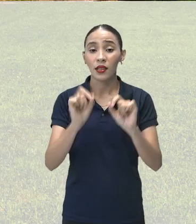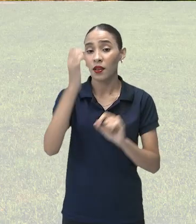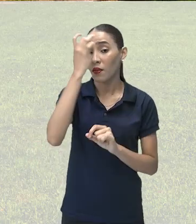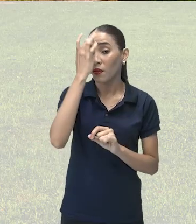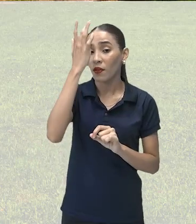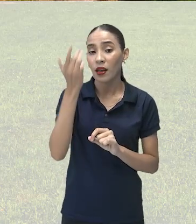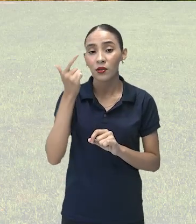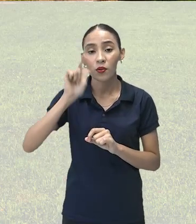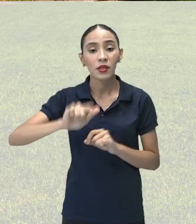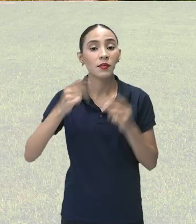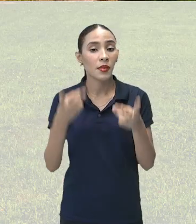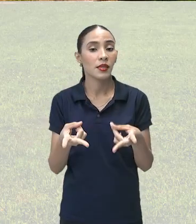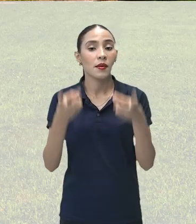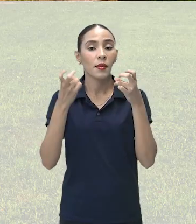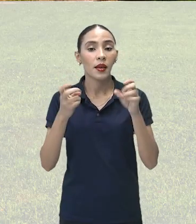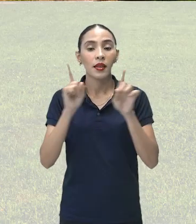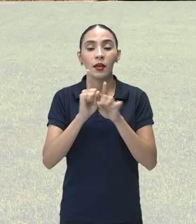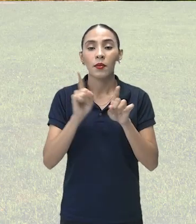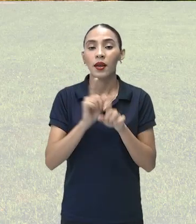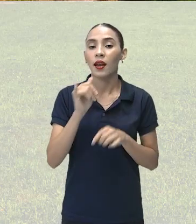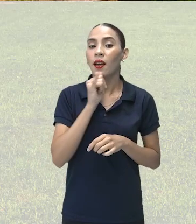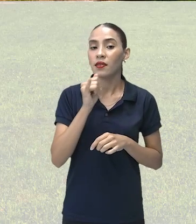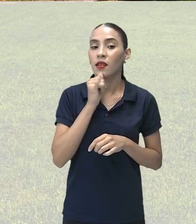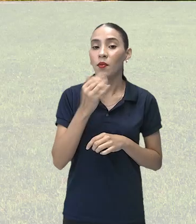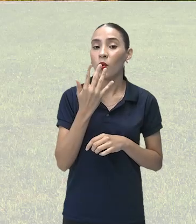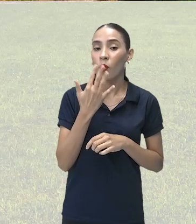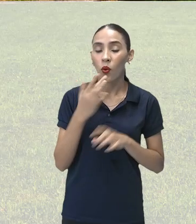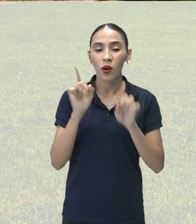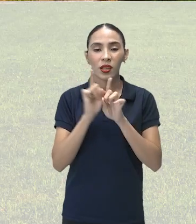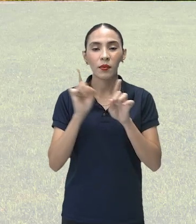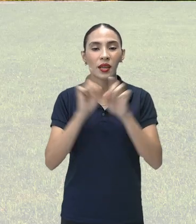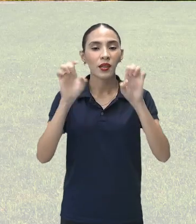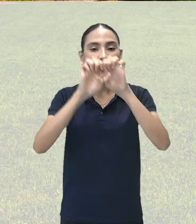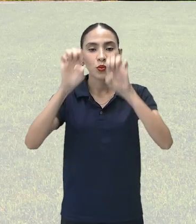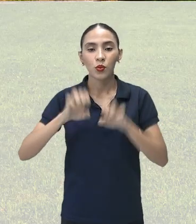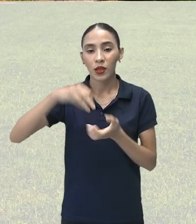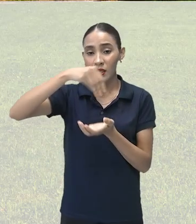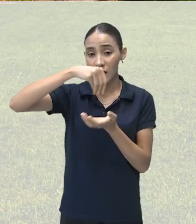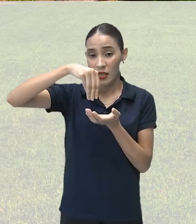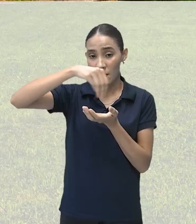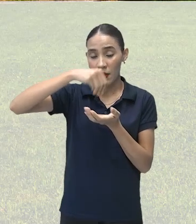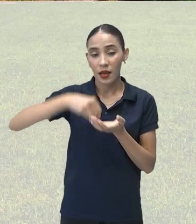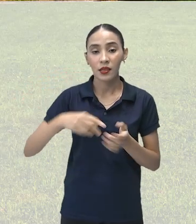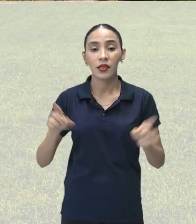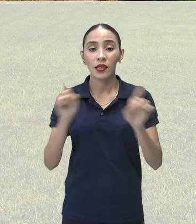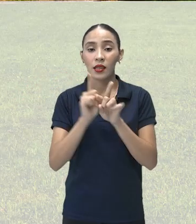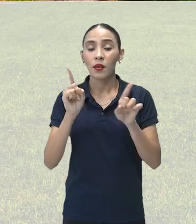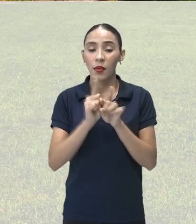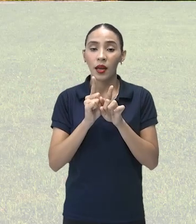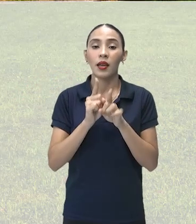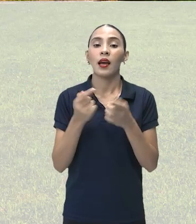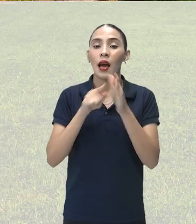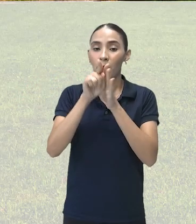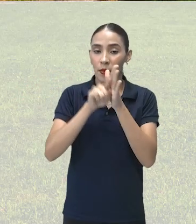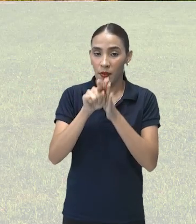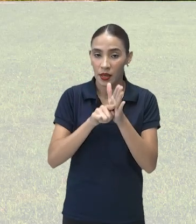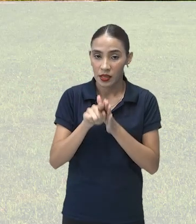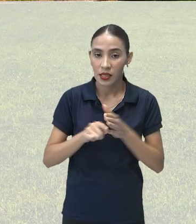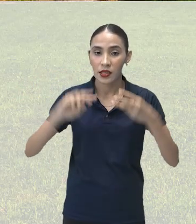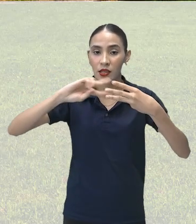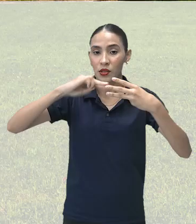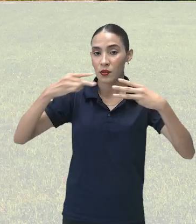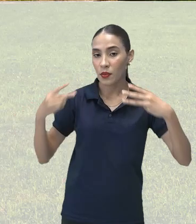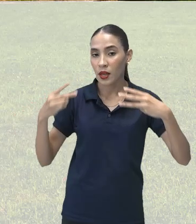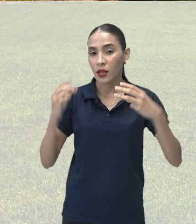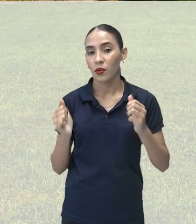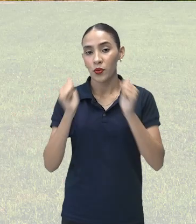facilmente observáveis, a exemplo da cor e forma das sementes. Além disso, os trabalhos de Gregor Mendel com as